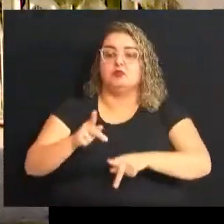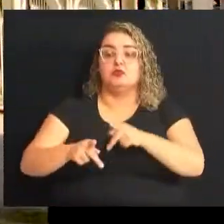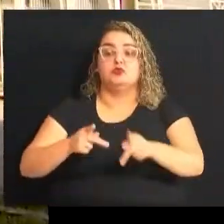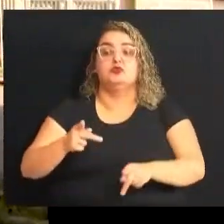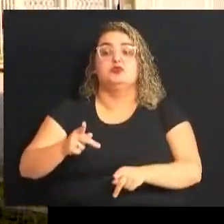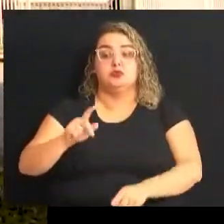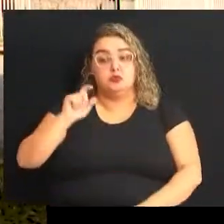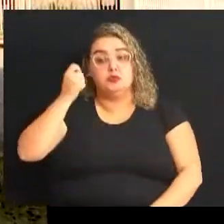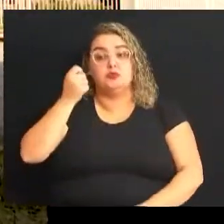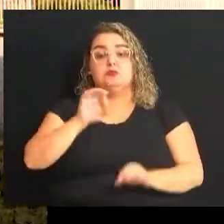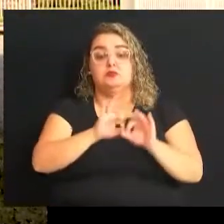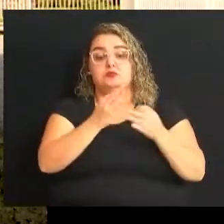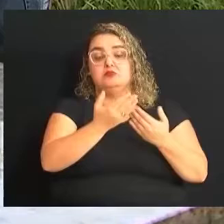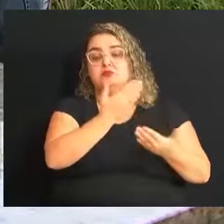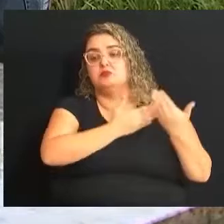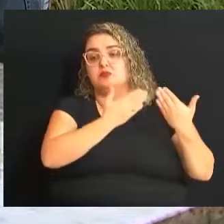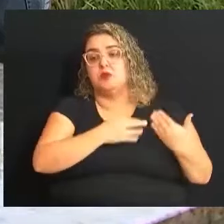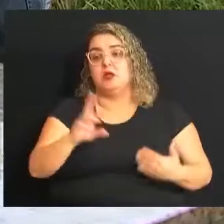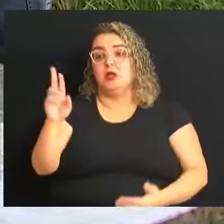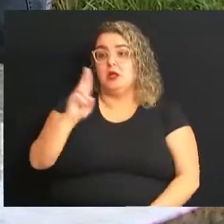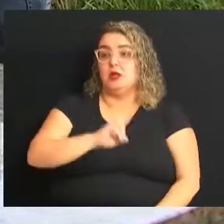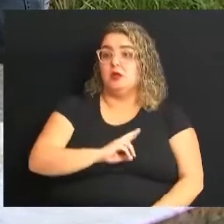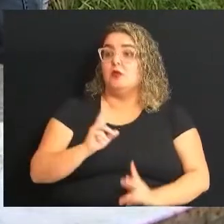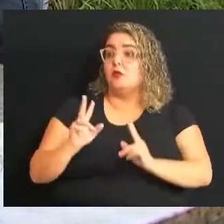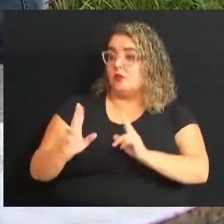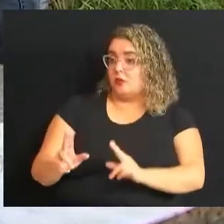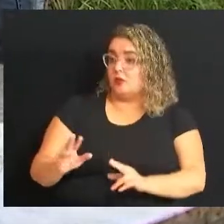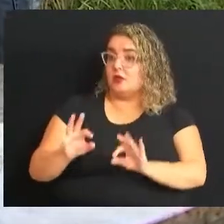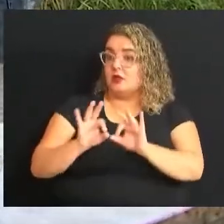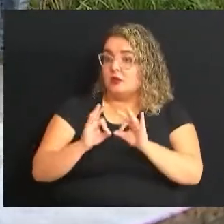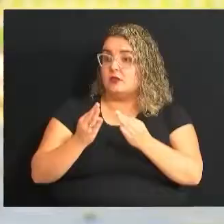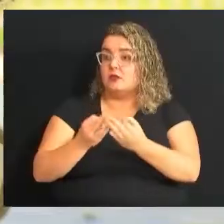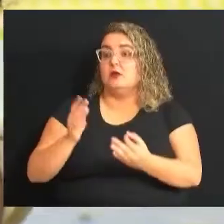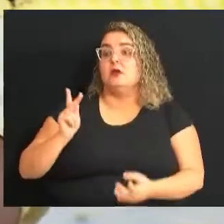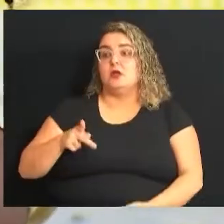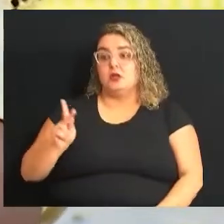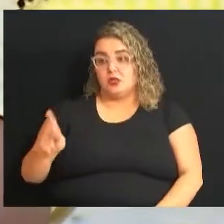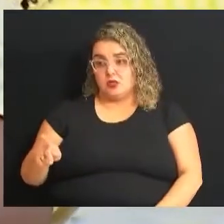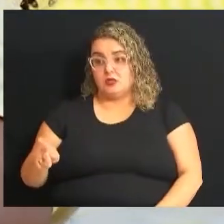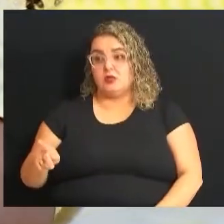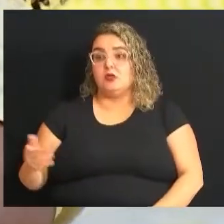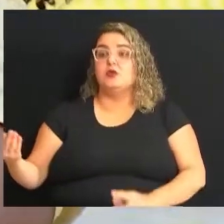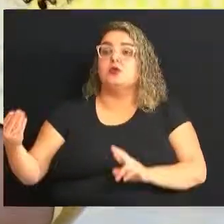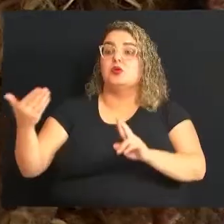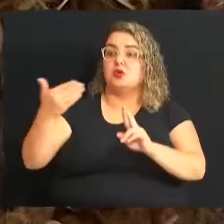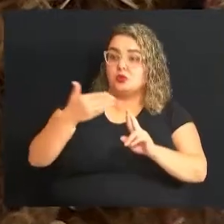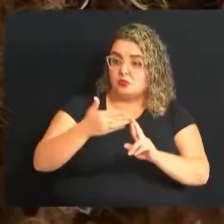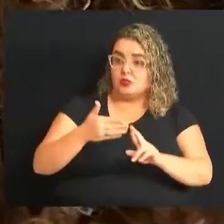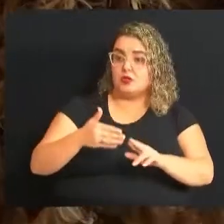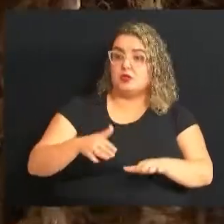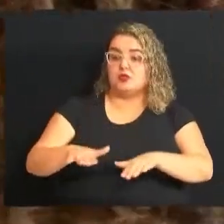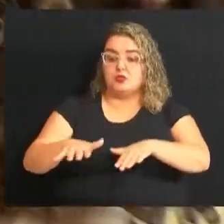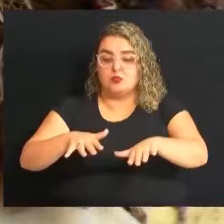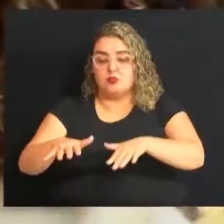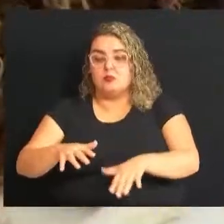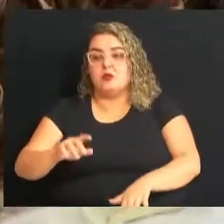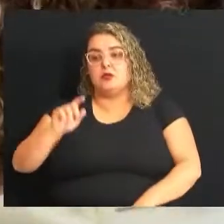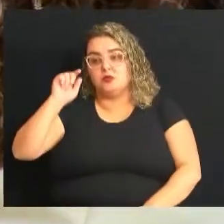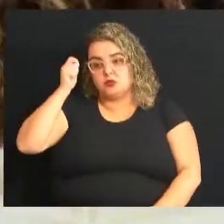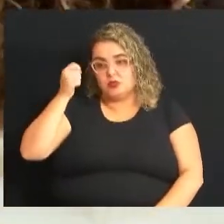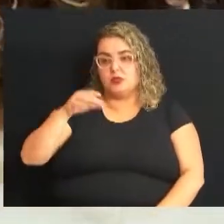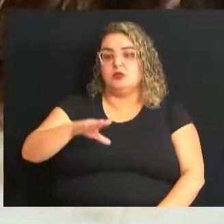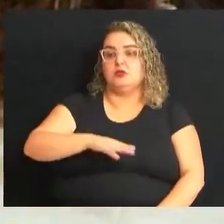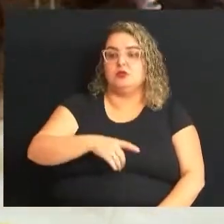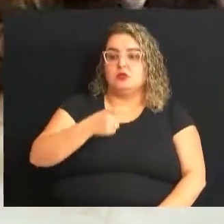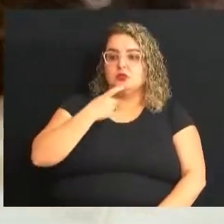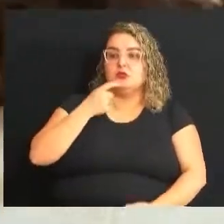e religiosidade, como é o caso da família da professora e representante do movimento negro em Campinas, autora